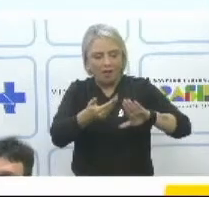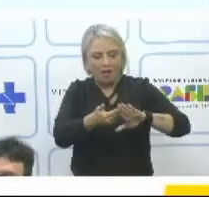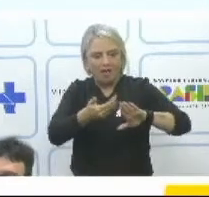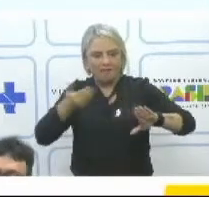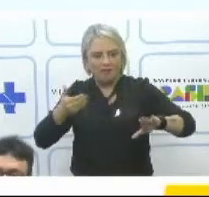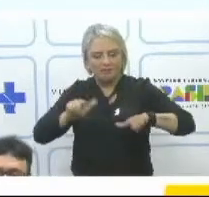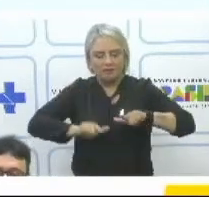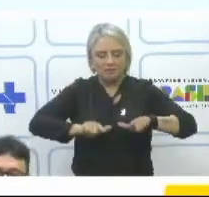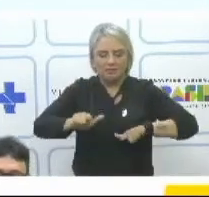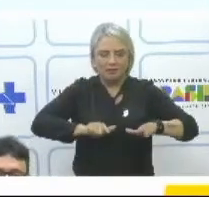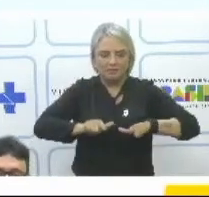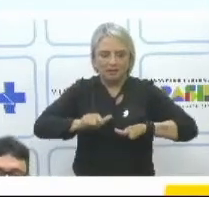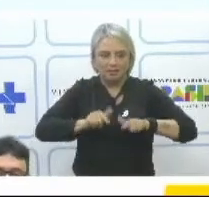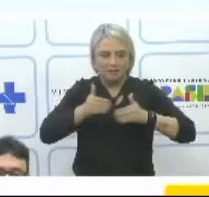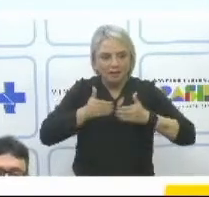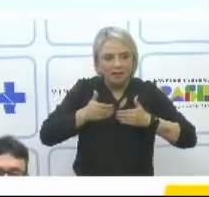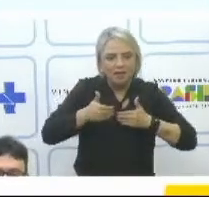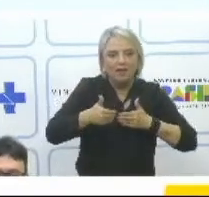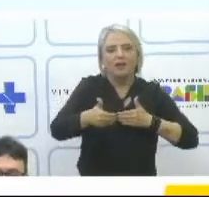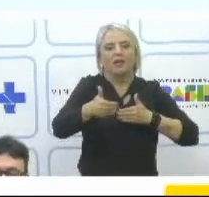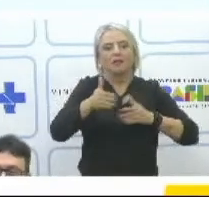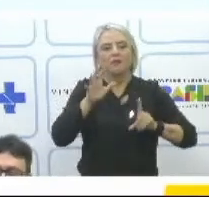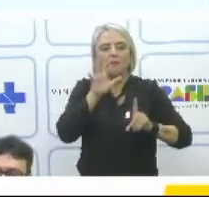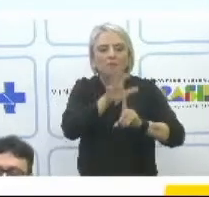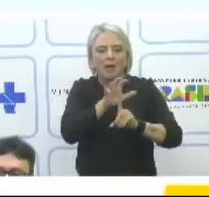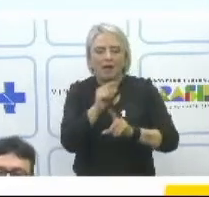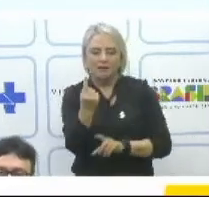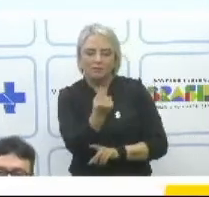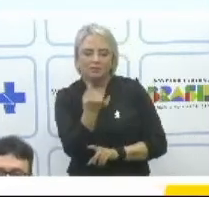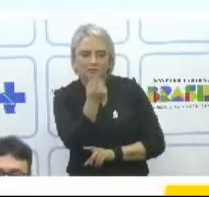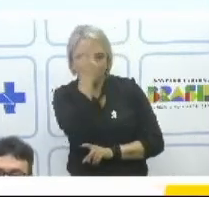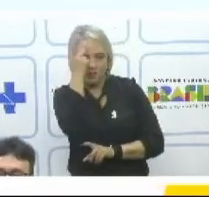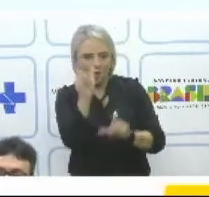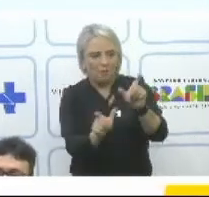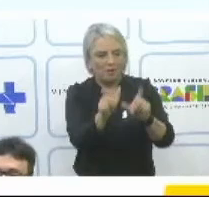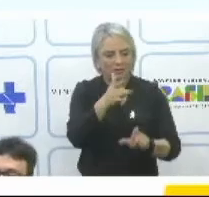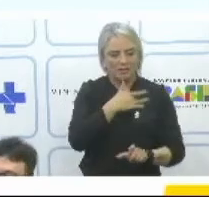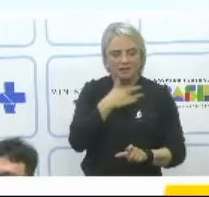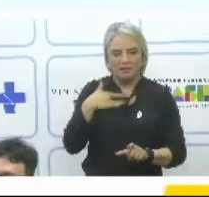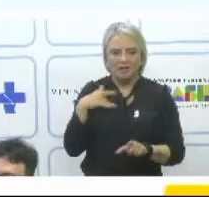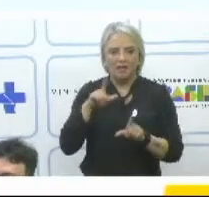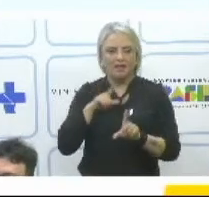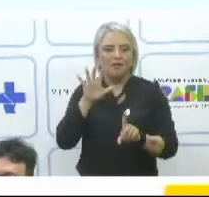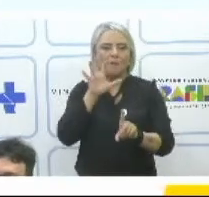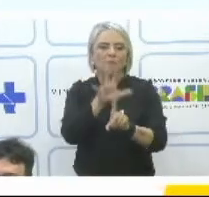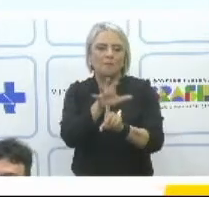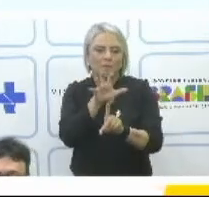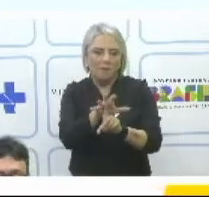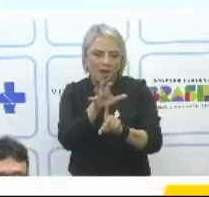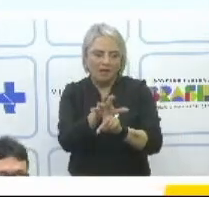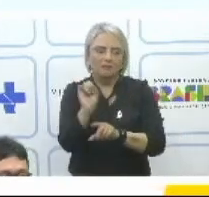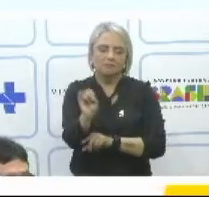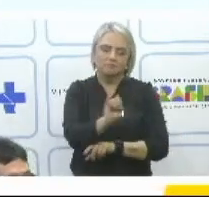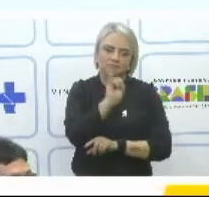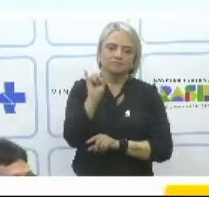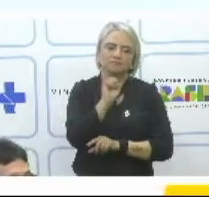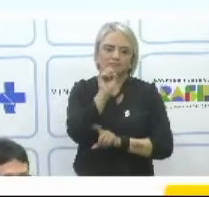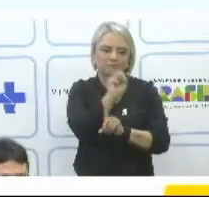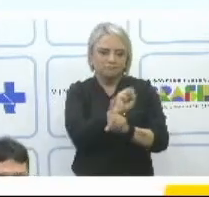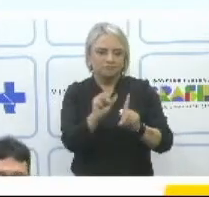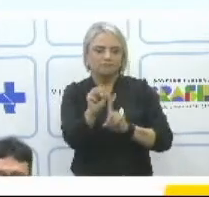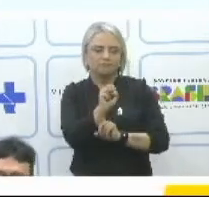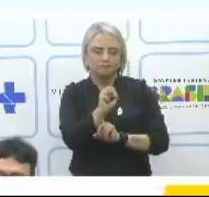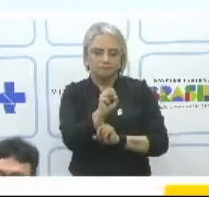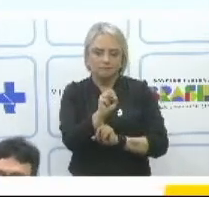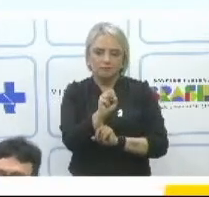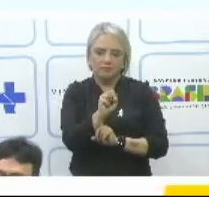do trabalho. Né? Então, para além, né, do impacto individual na sua saúde, ele tem um impacto importante na sociedade,